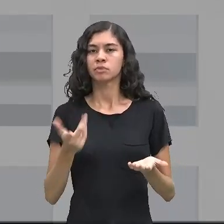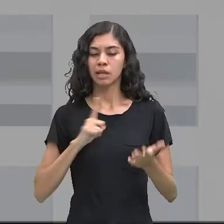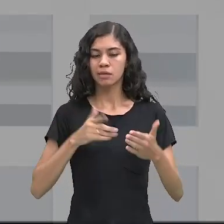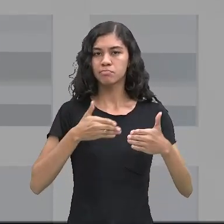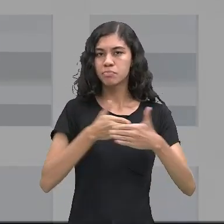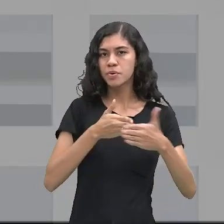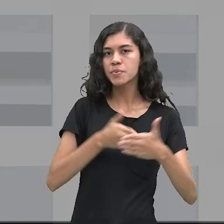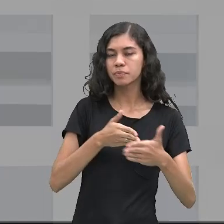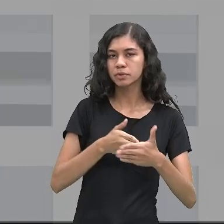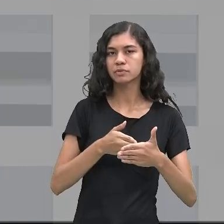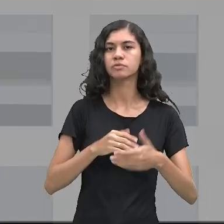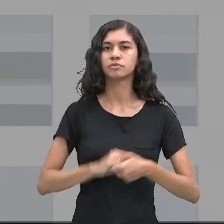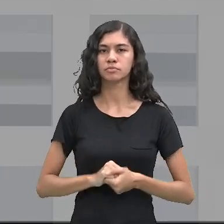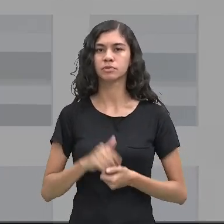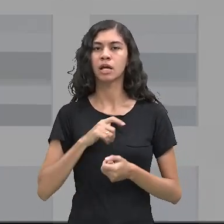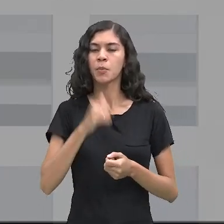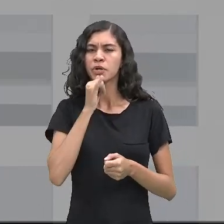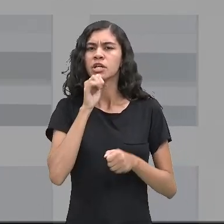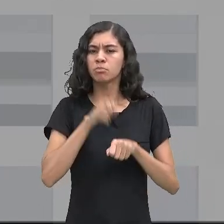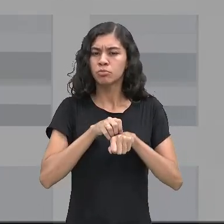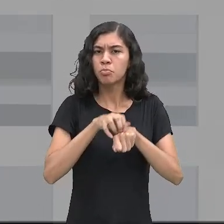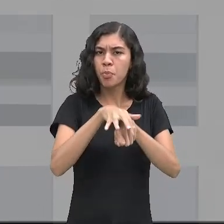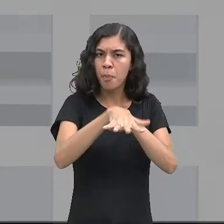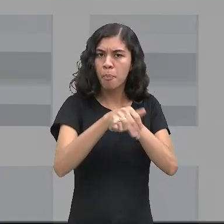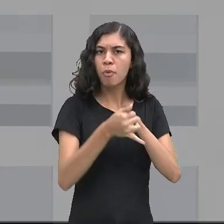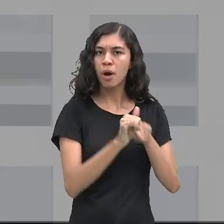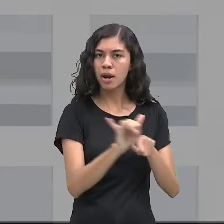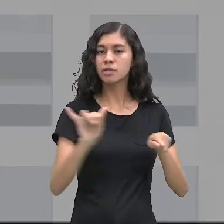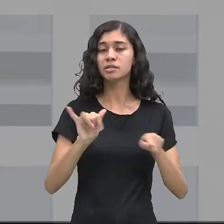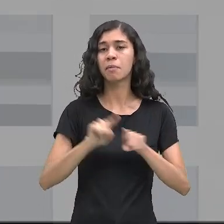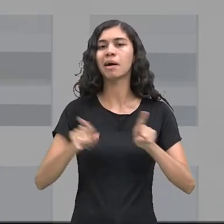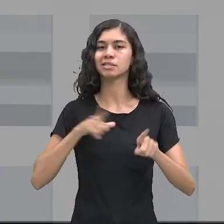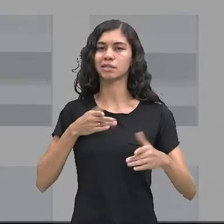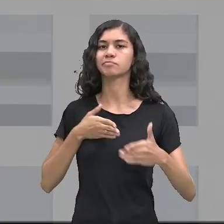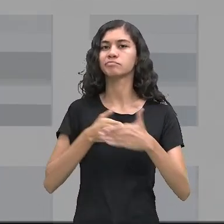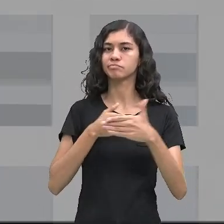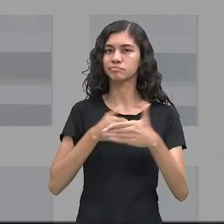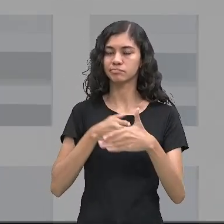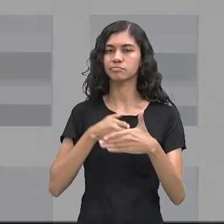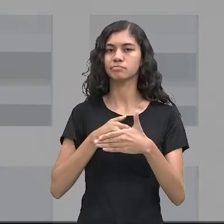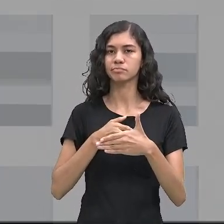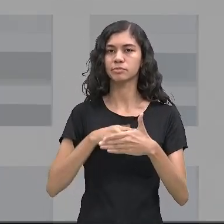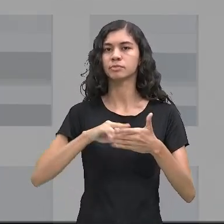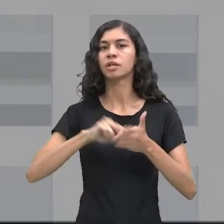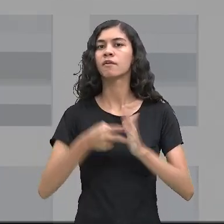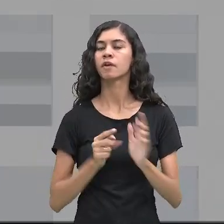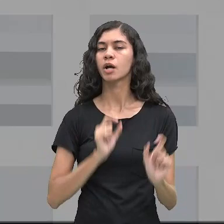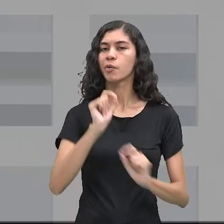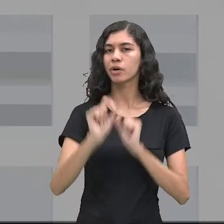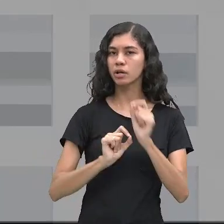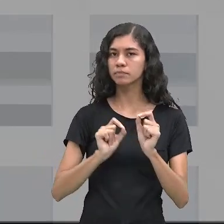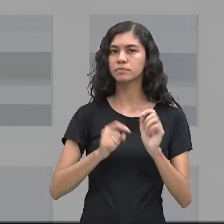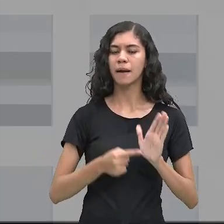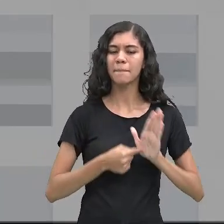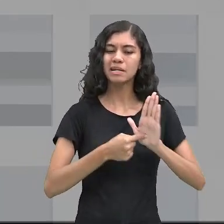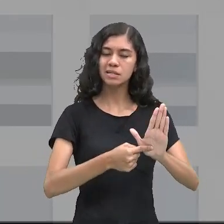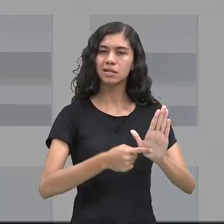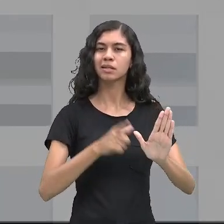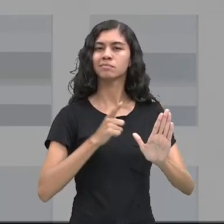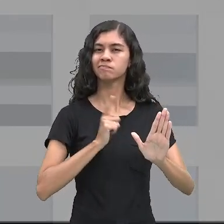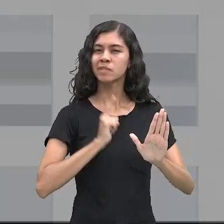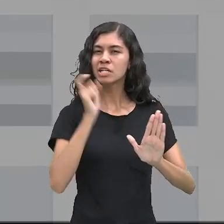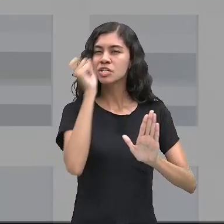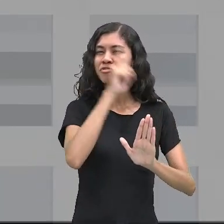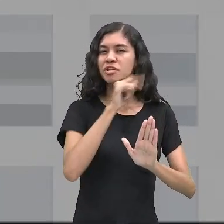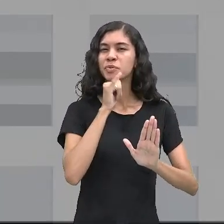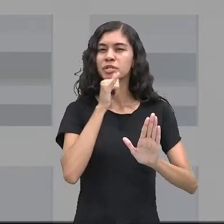serem condutores, eles possuem uma resistividade, não é? Ou seja, eles apresentam uma certa dificuldade à passagem